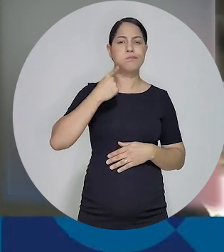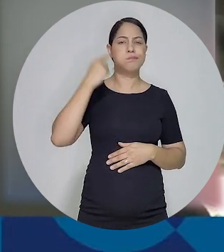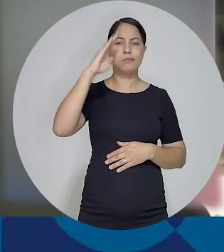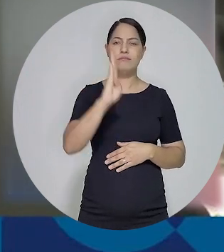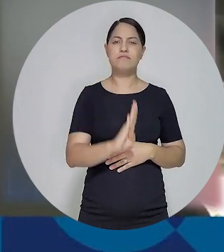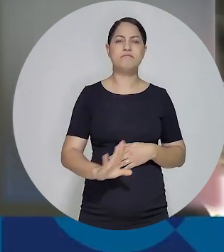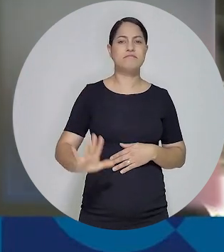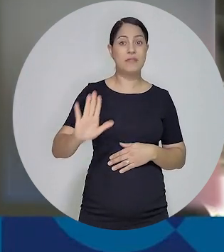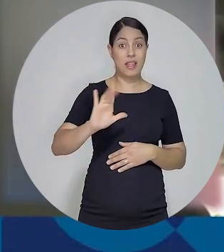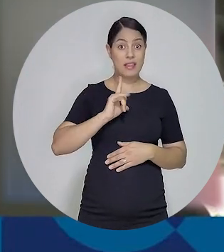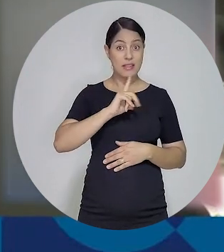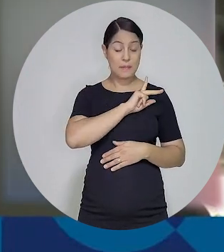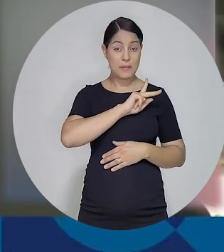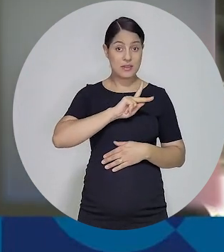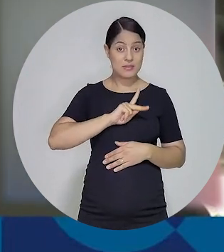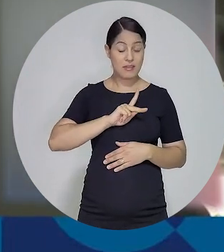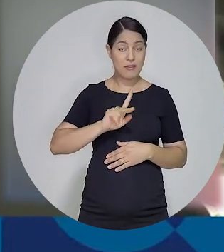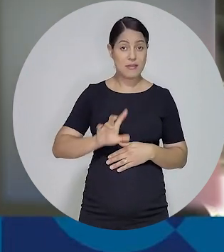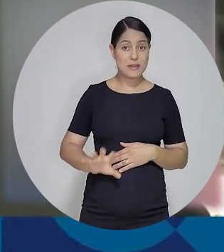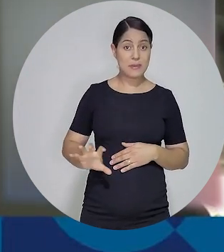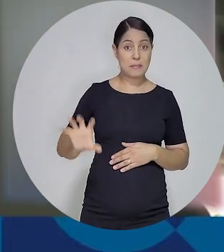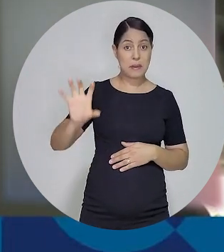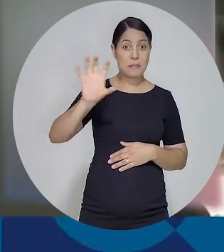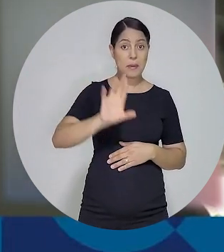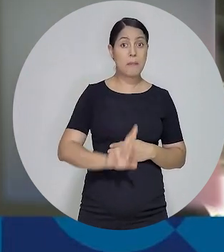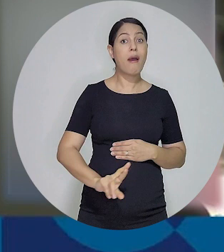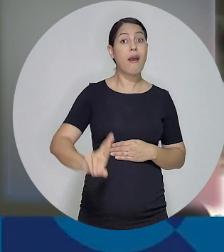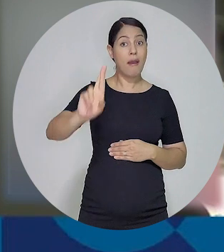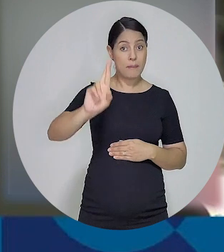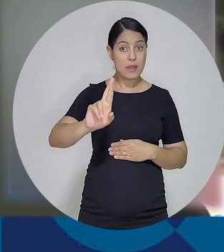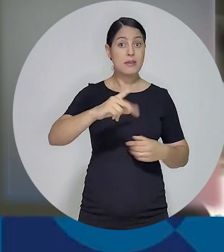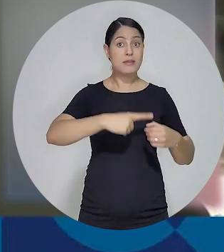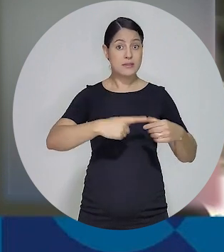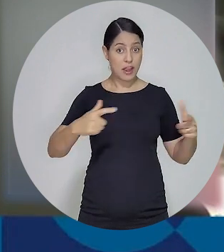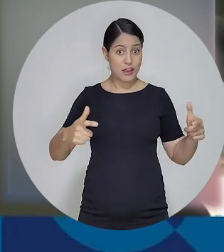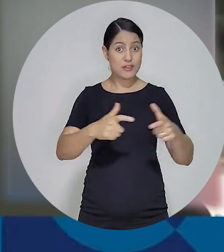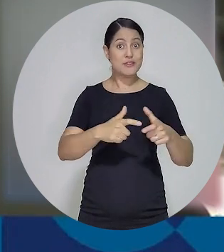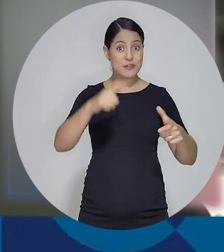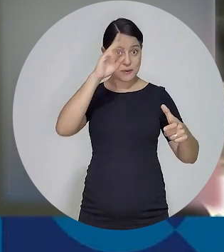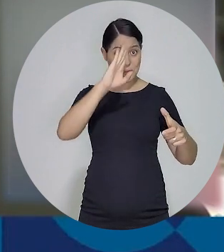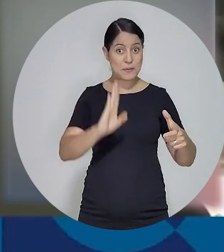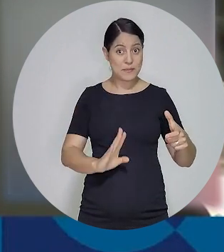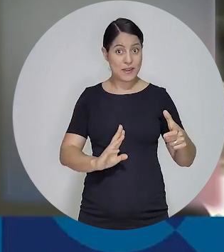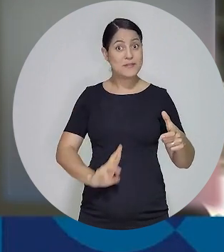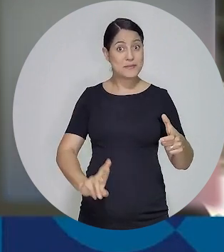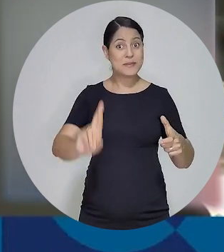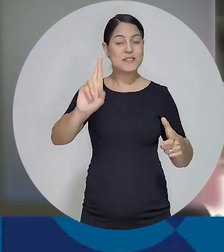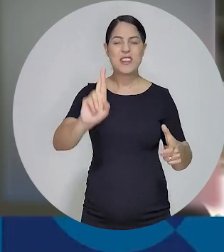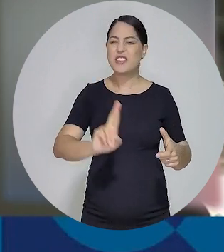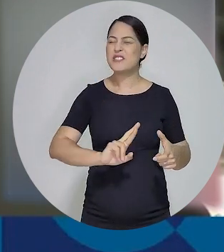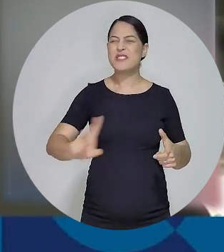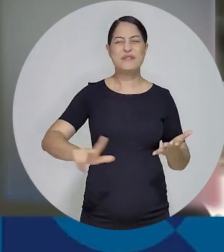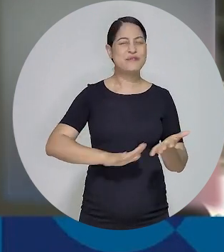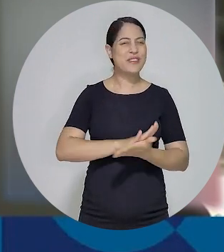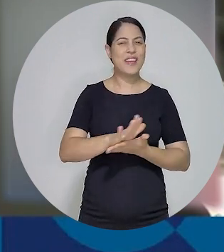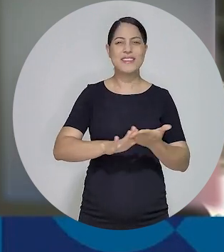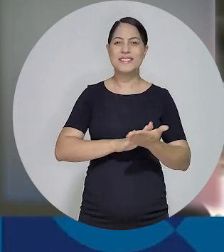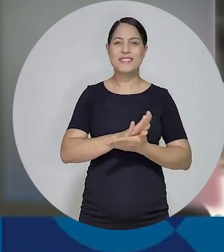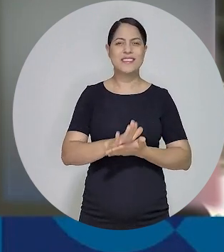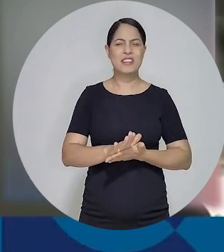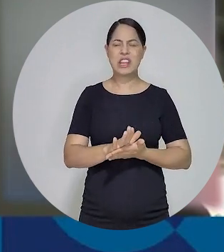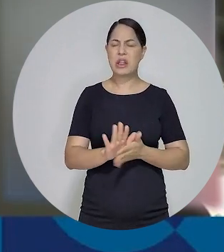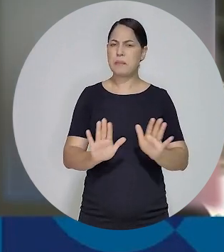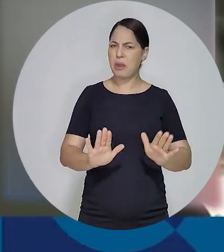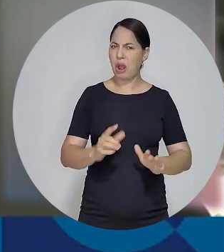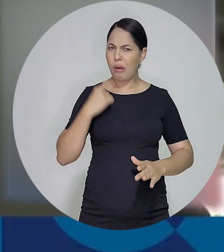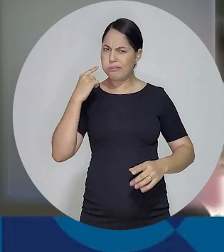advocacia brasileira, os presidentes de subseções representando o advogado do interior do Brasil, onde não existe